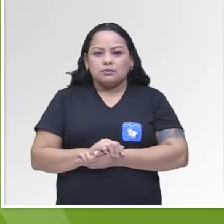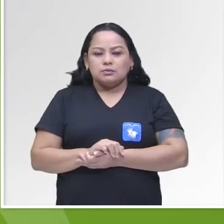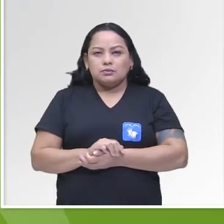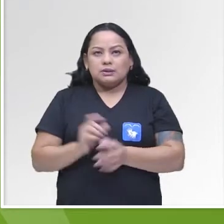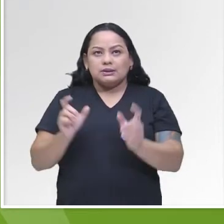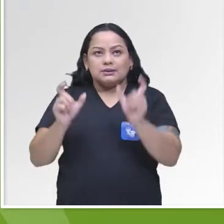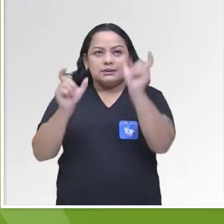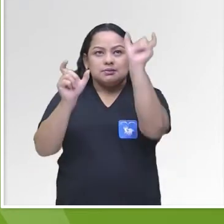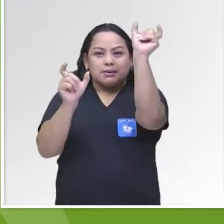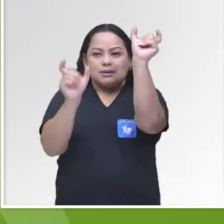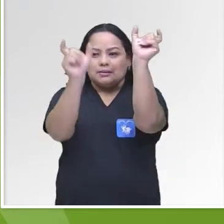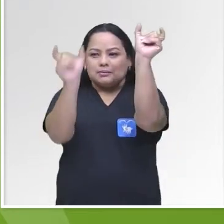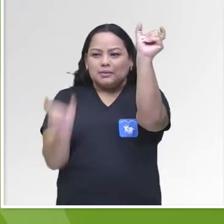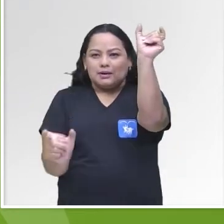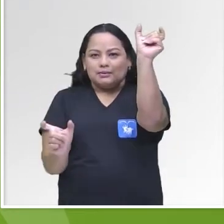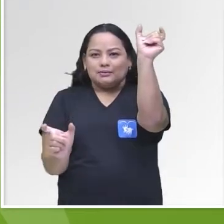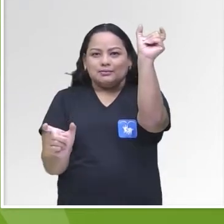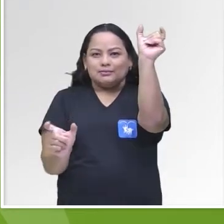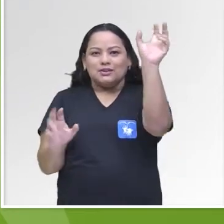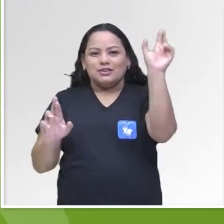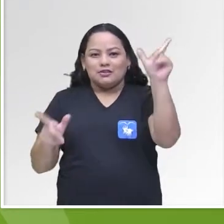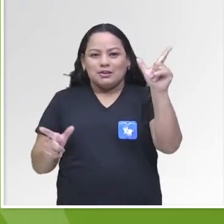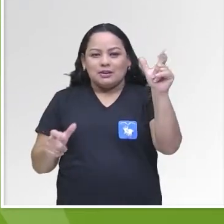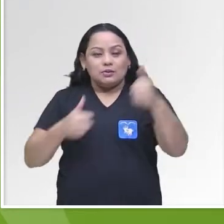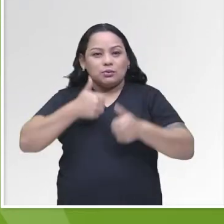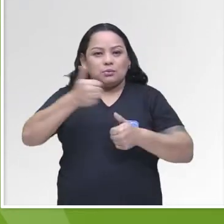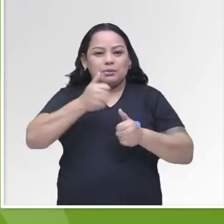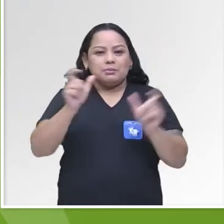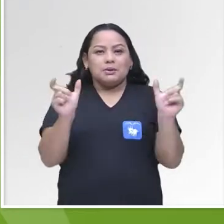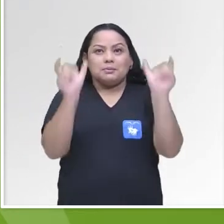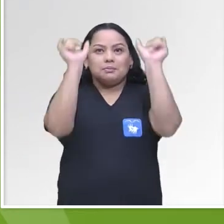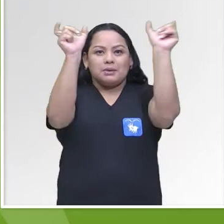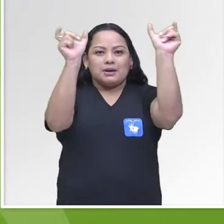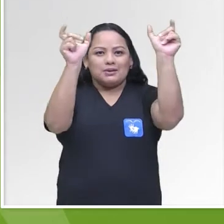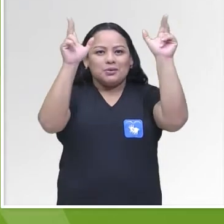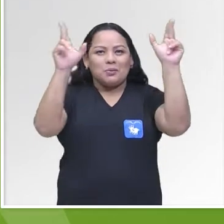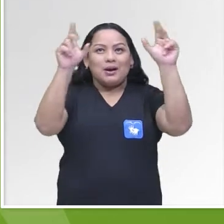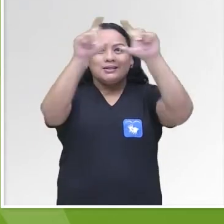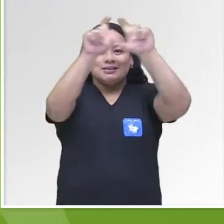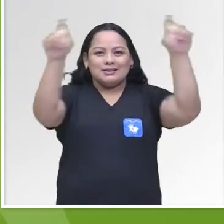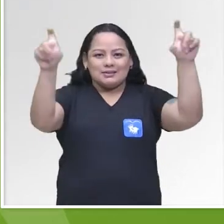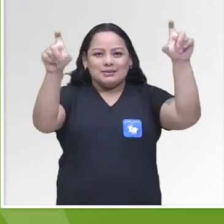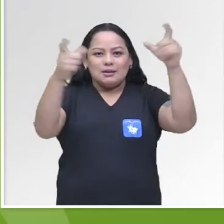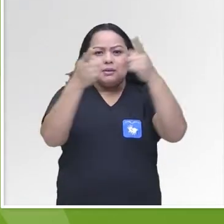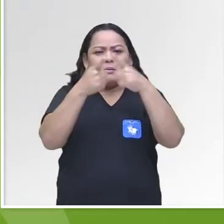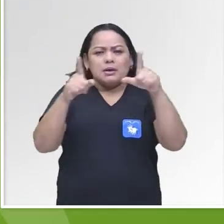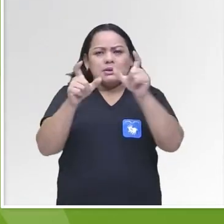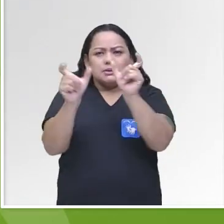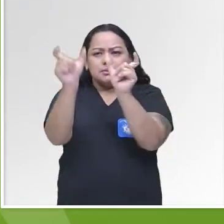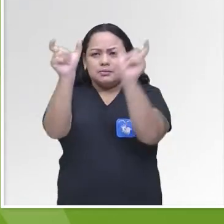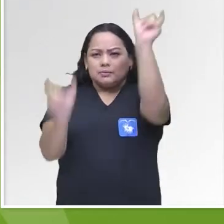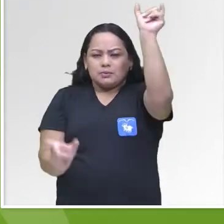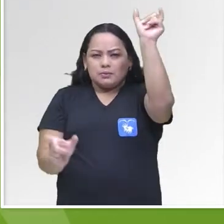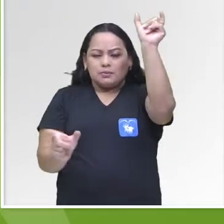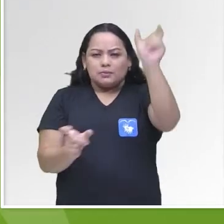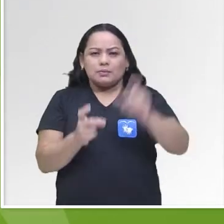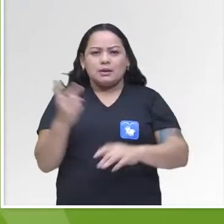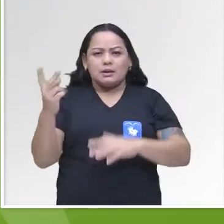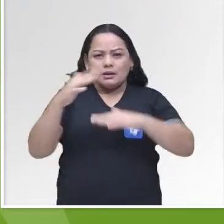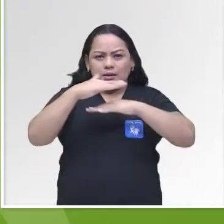lados opostos. O que a gente pode concluir? Que esses